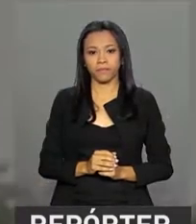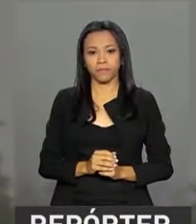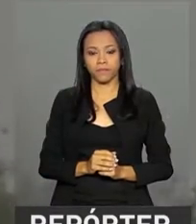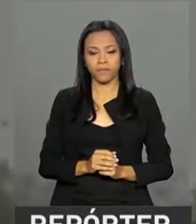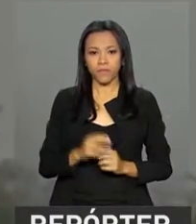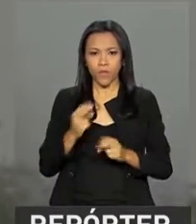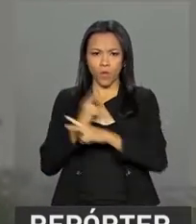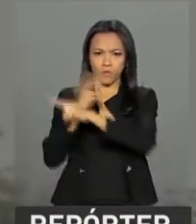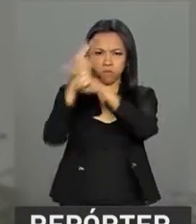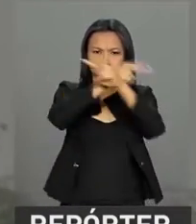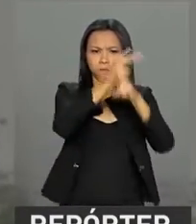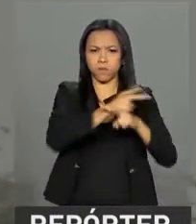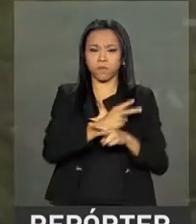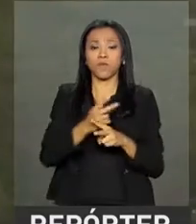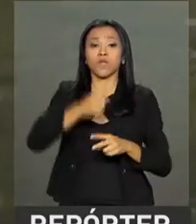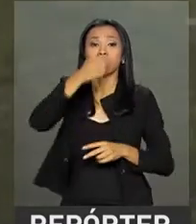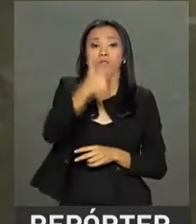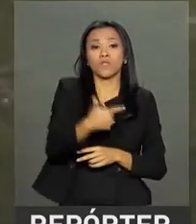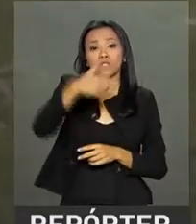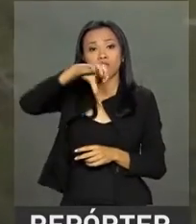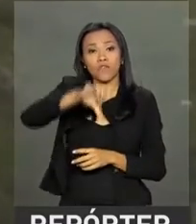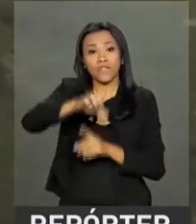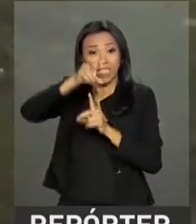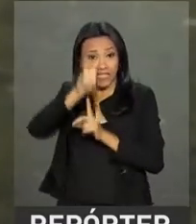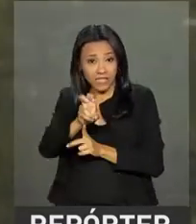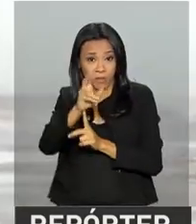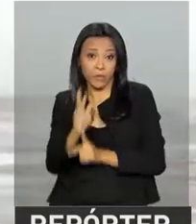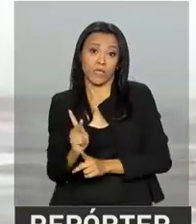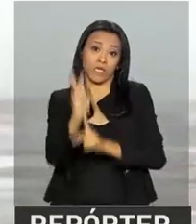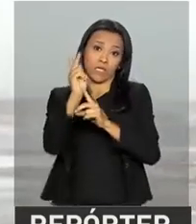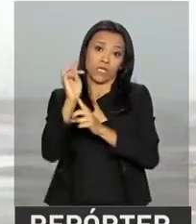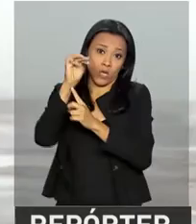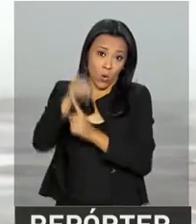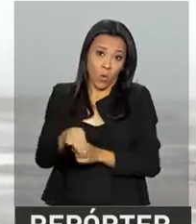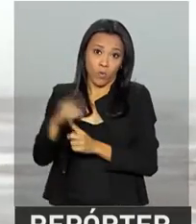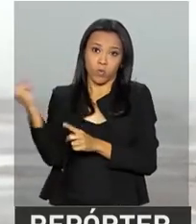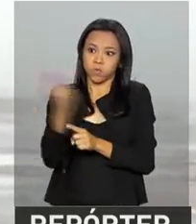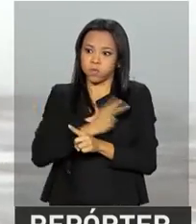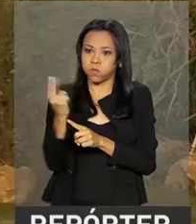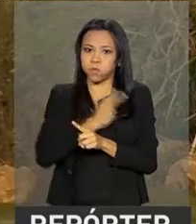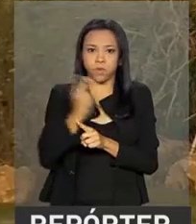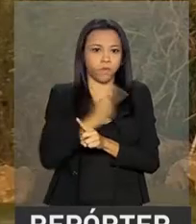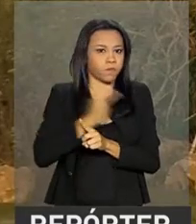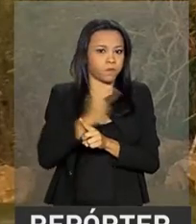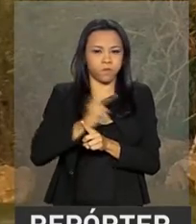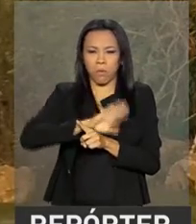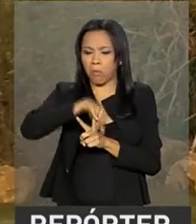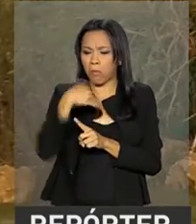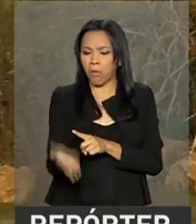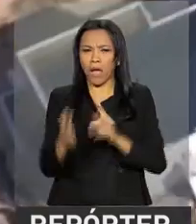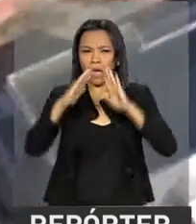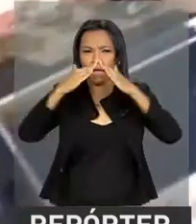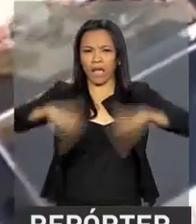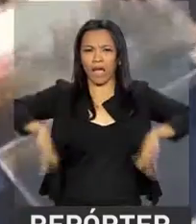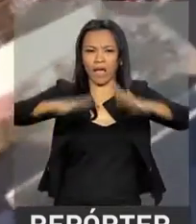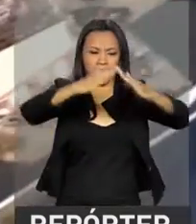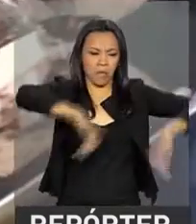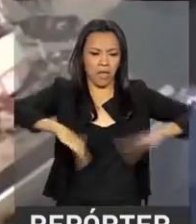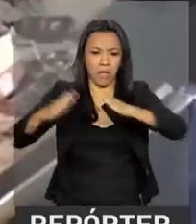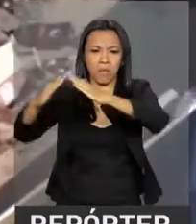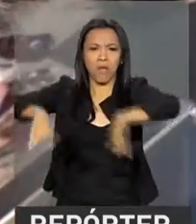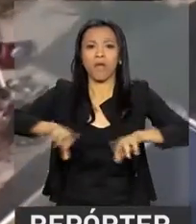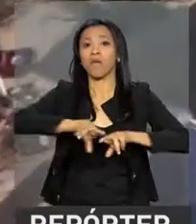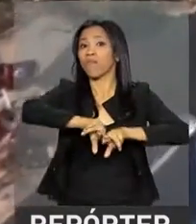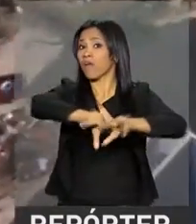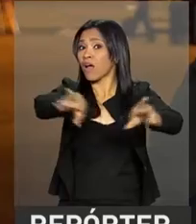Os ventos de até 295 km por hora causaram inundações e desabamentos, deixando milhares de